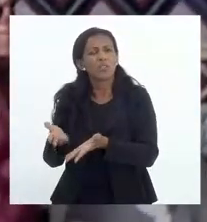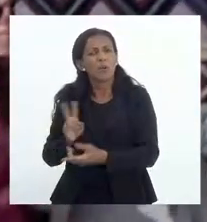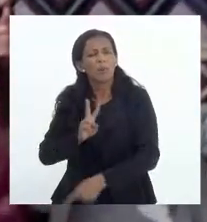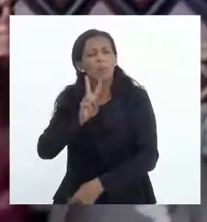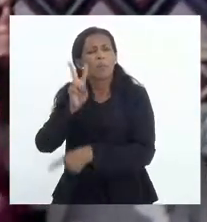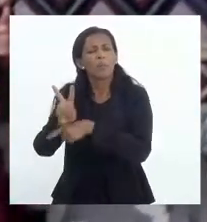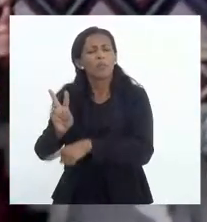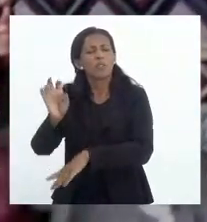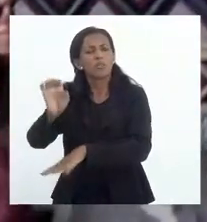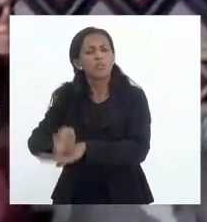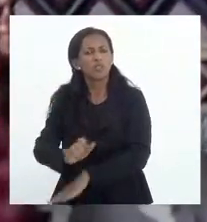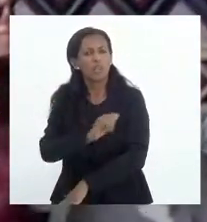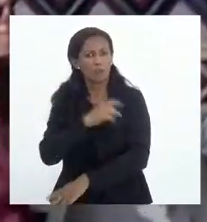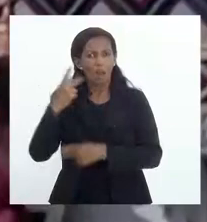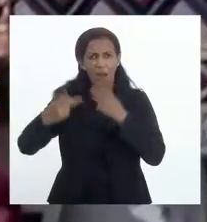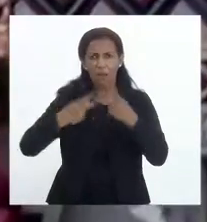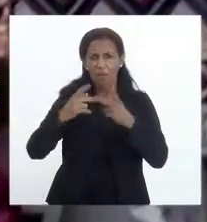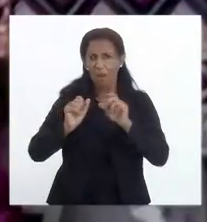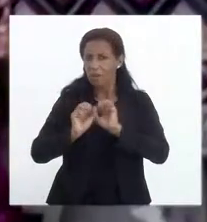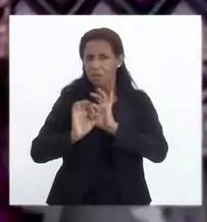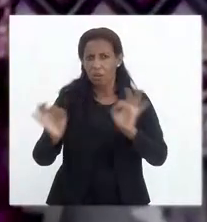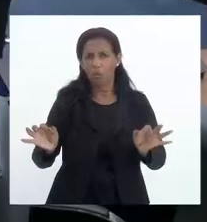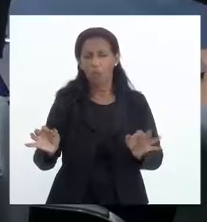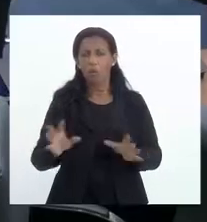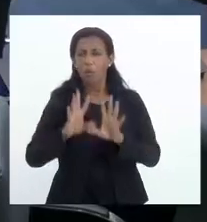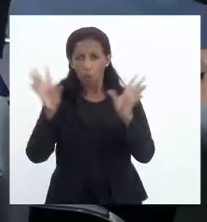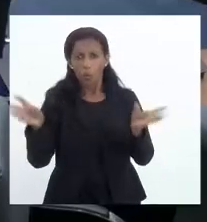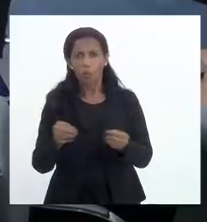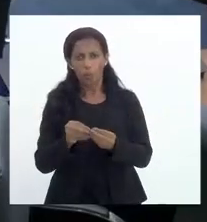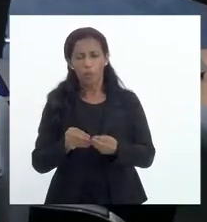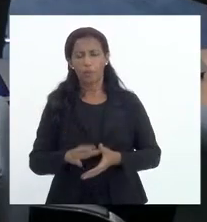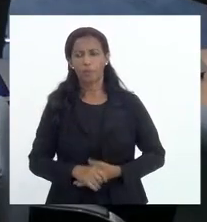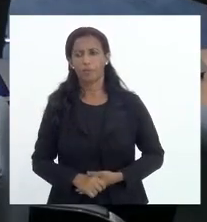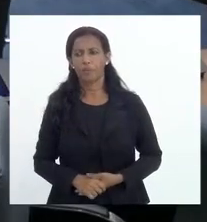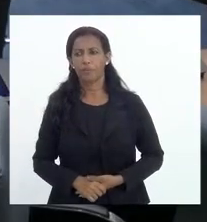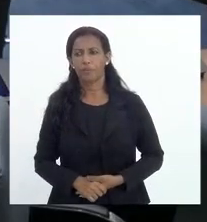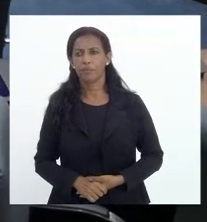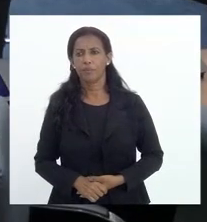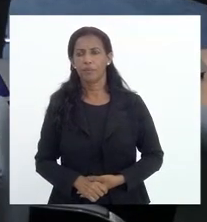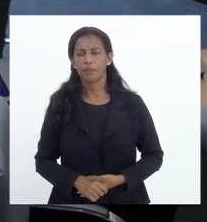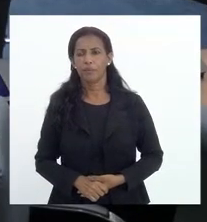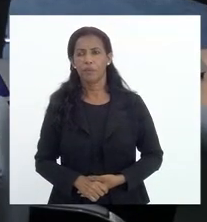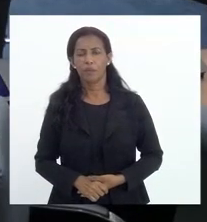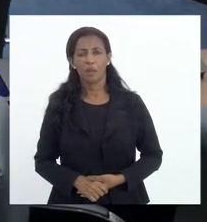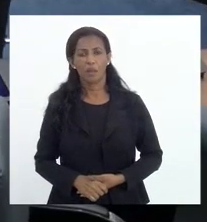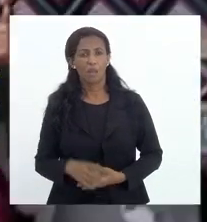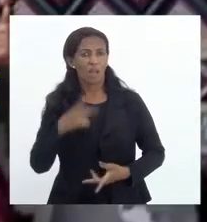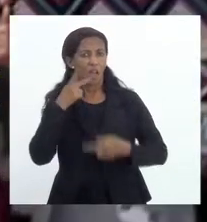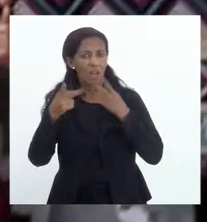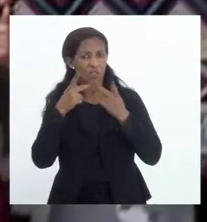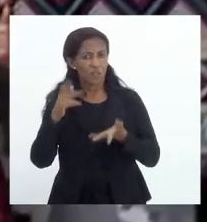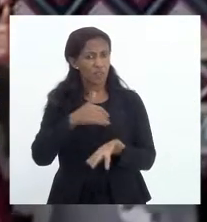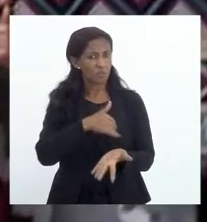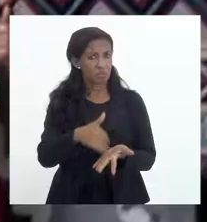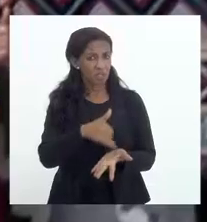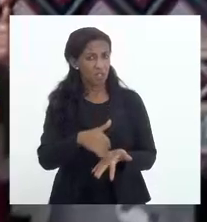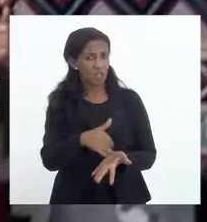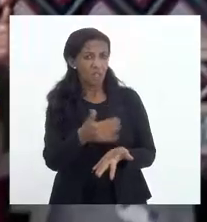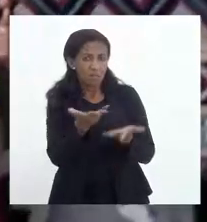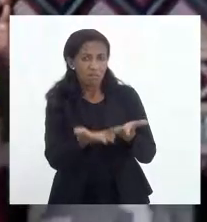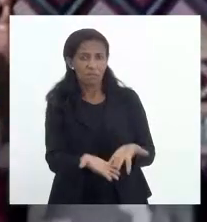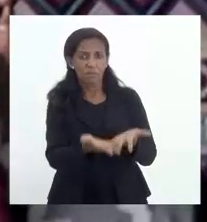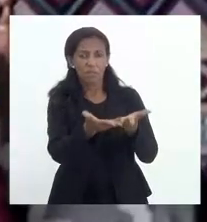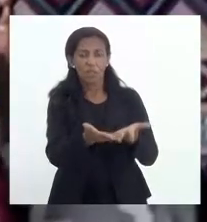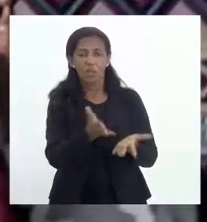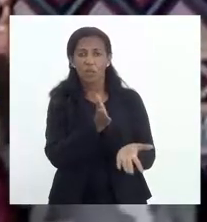as narrativas são óbvias. Deputada, concluindo, por favor. Para concluir, as narrativas dos secretários são óbvias,